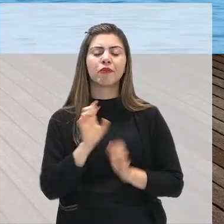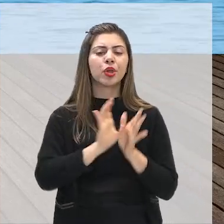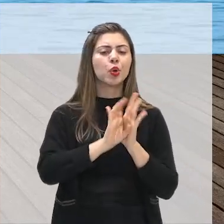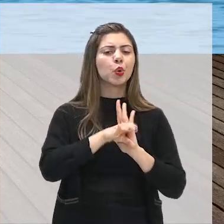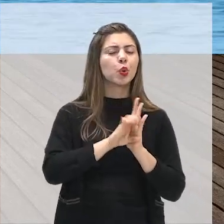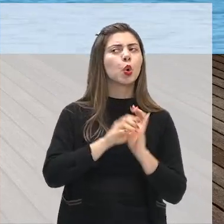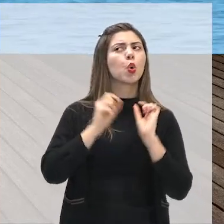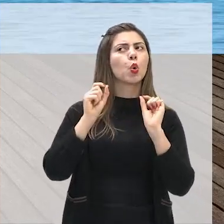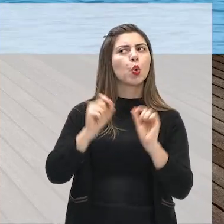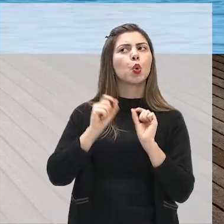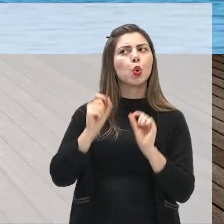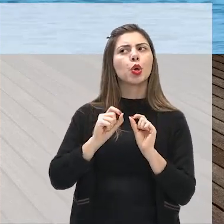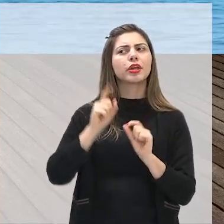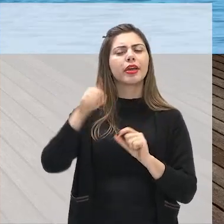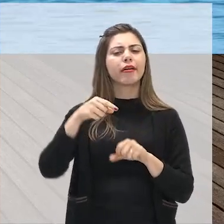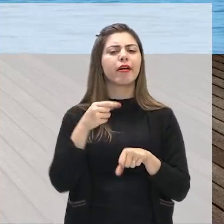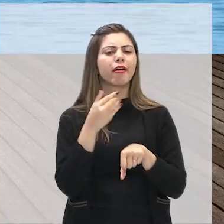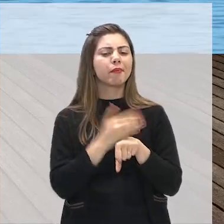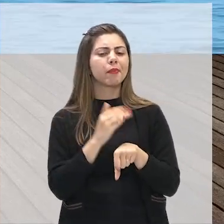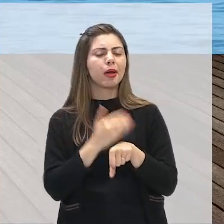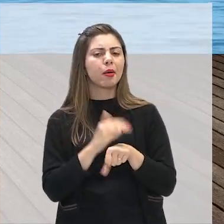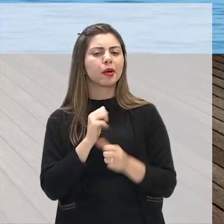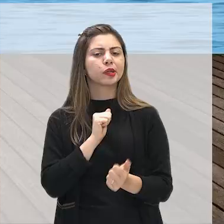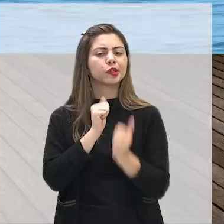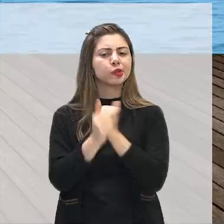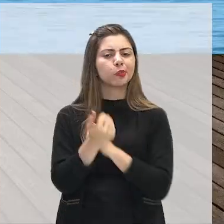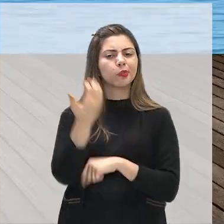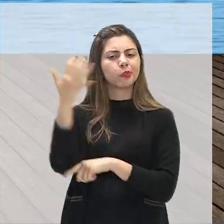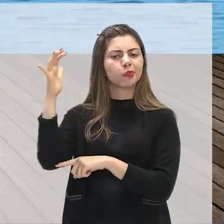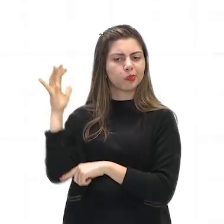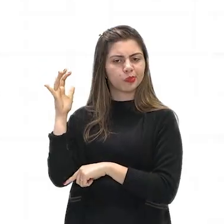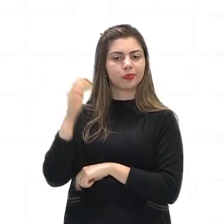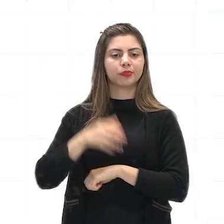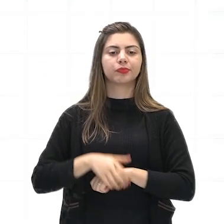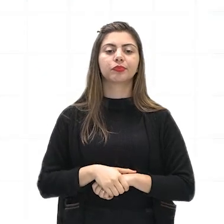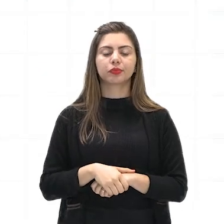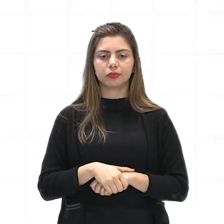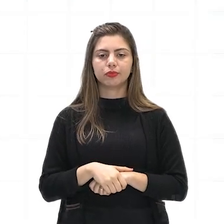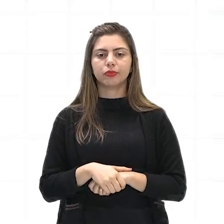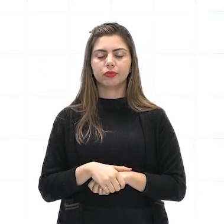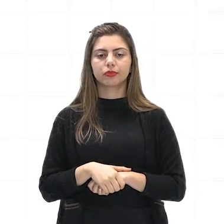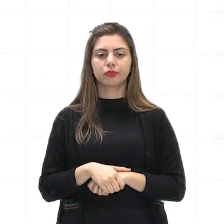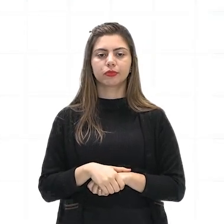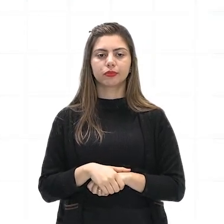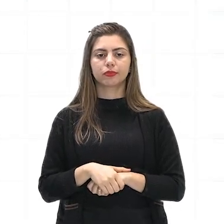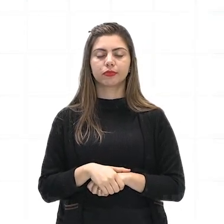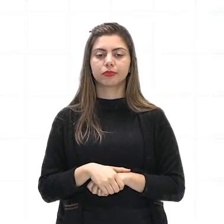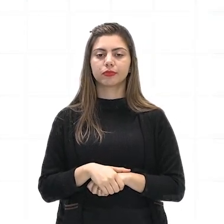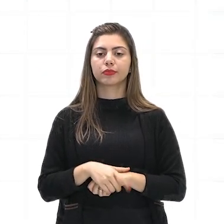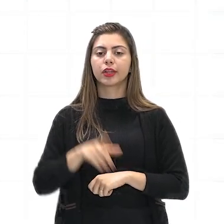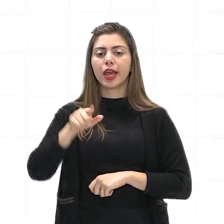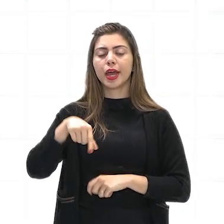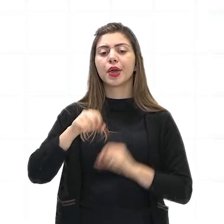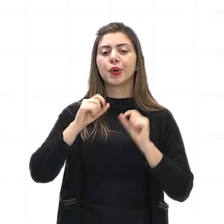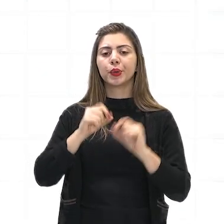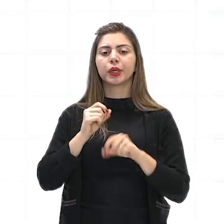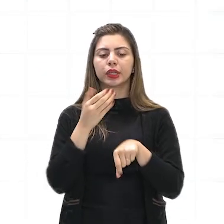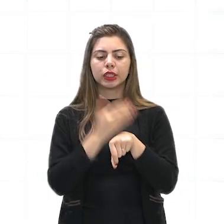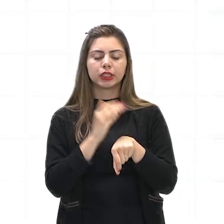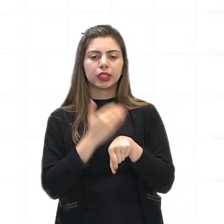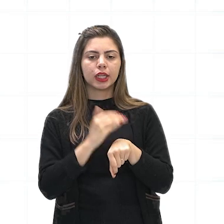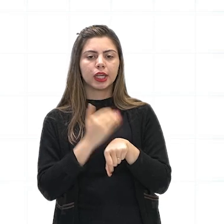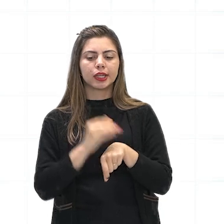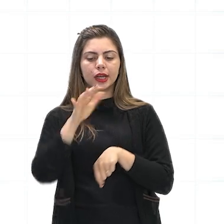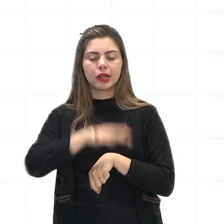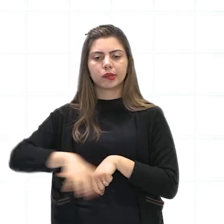do que seriam essas práticas corporais de aventura. Observem. São aqueles praticados em